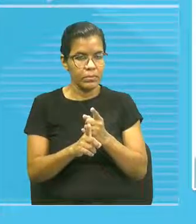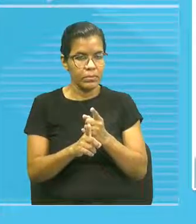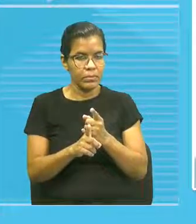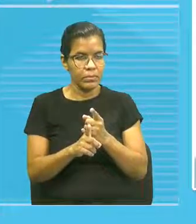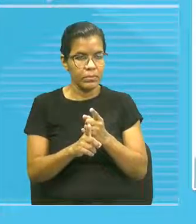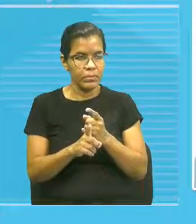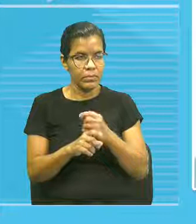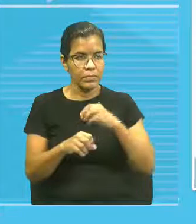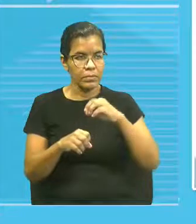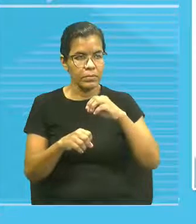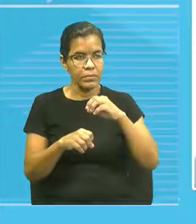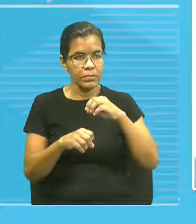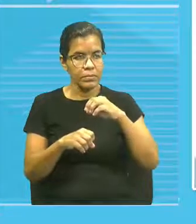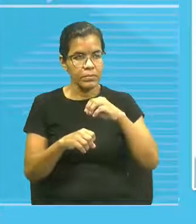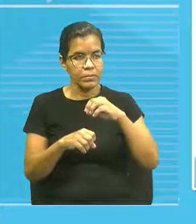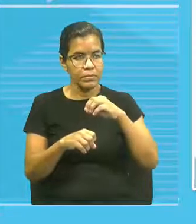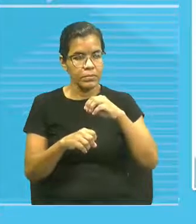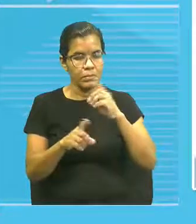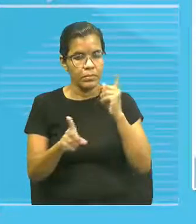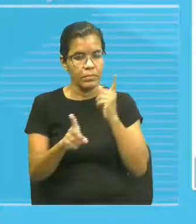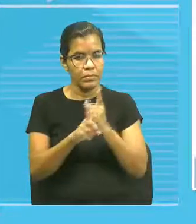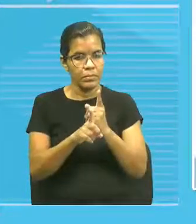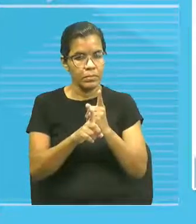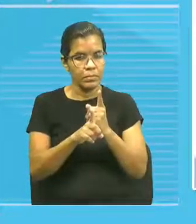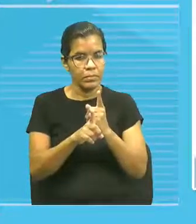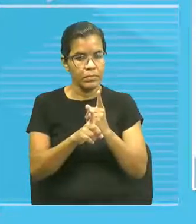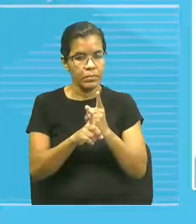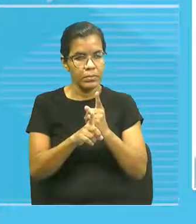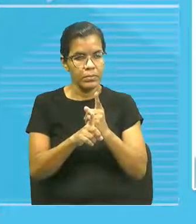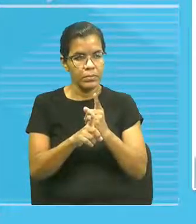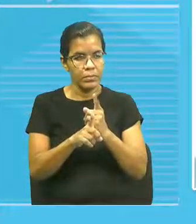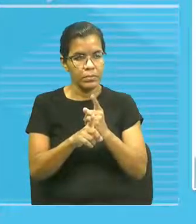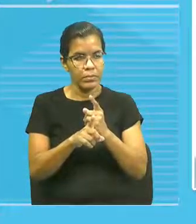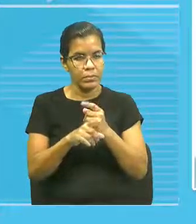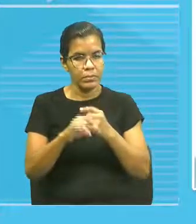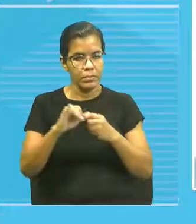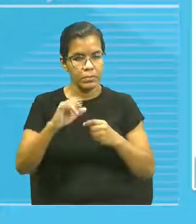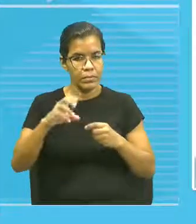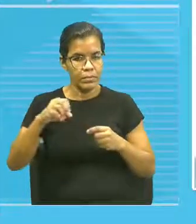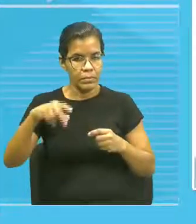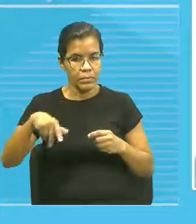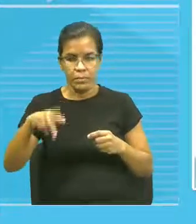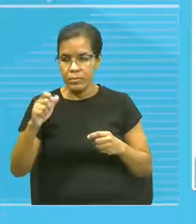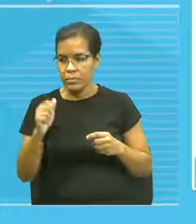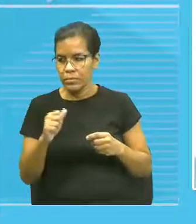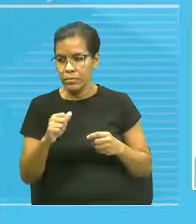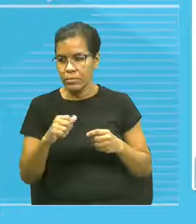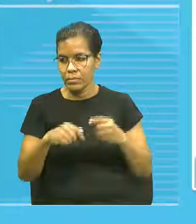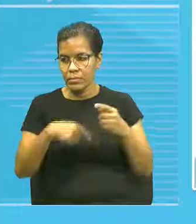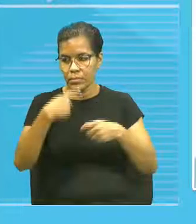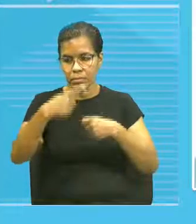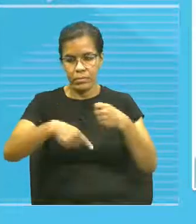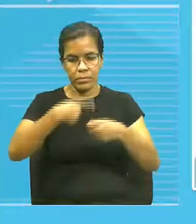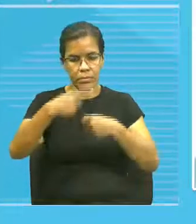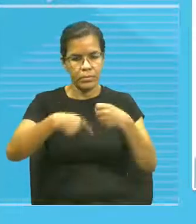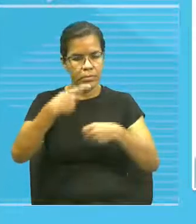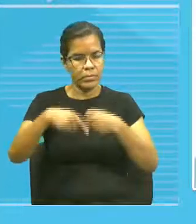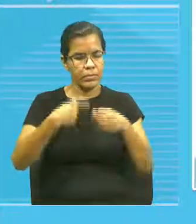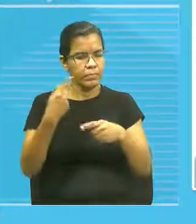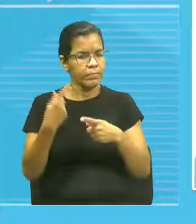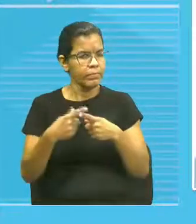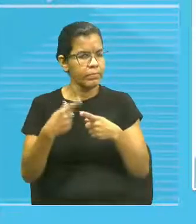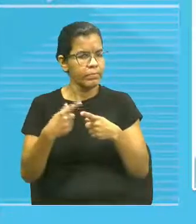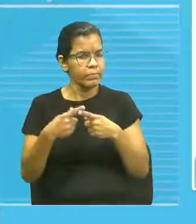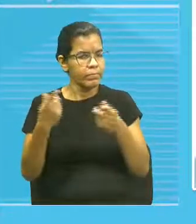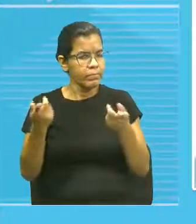A molequinha de água encontra um íon desse. Que ela faz?